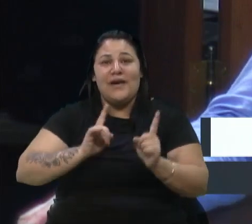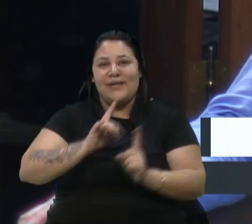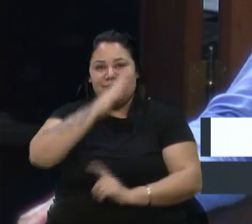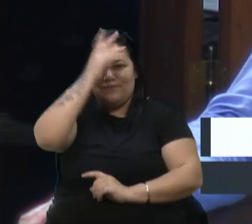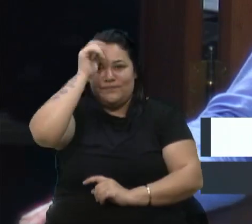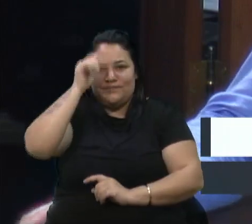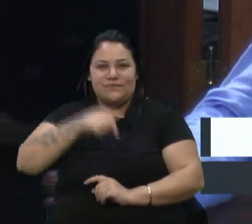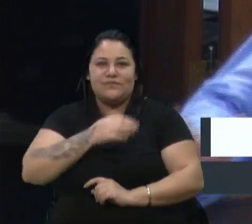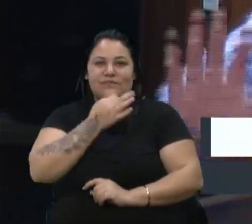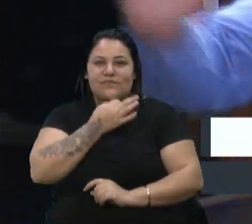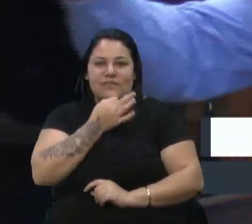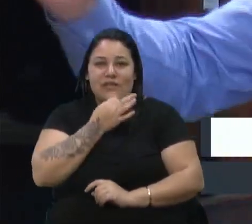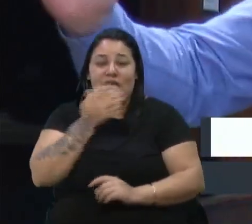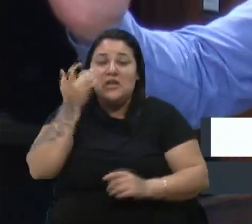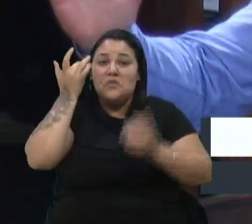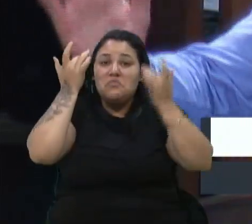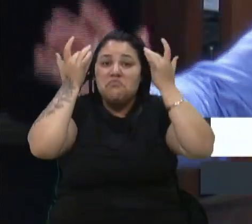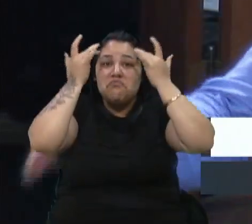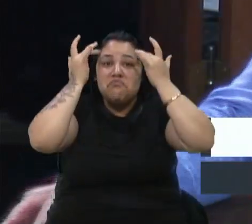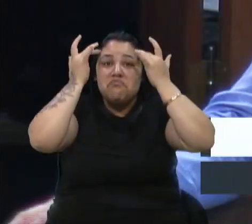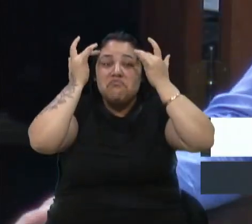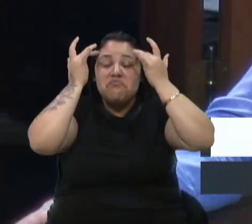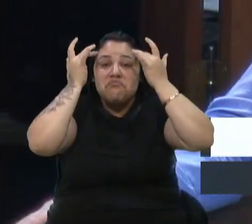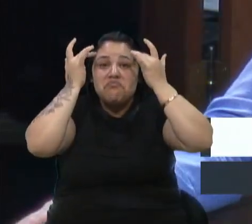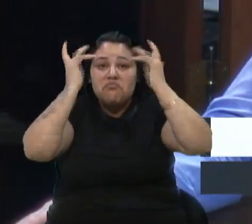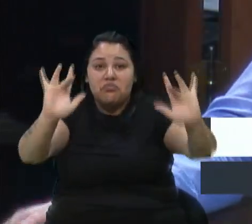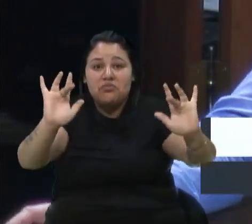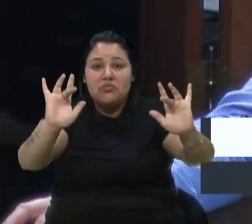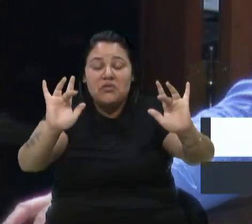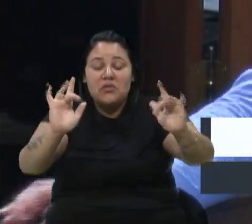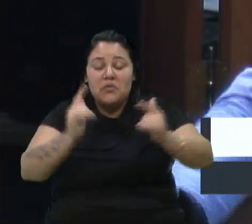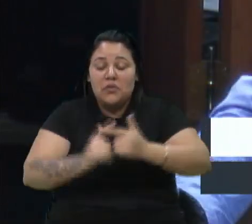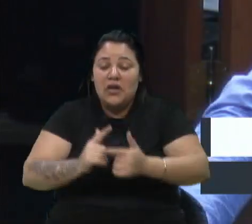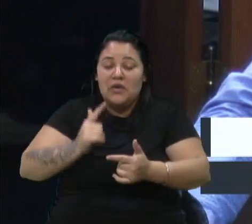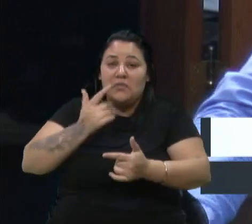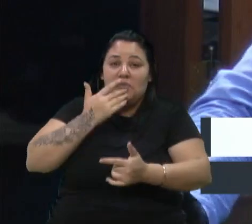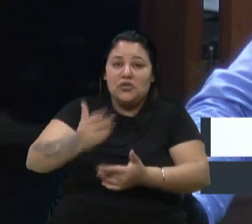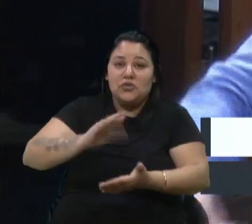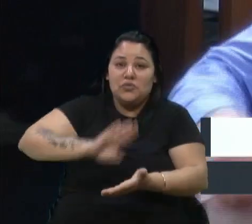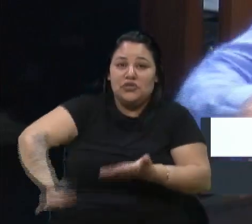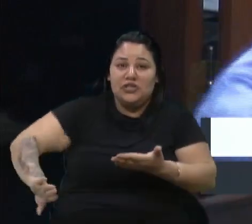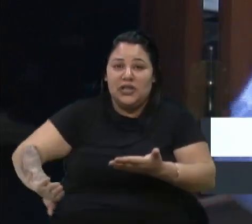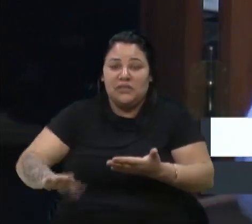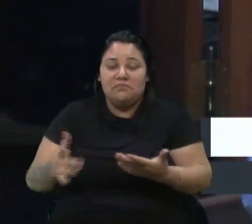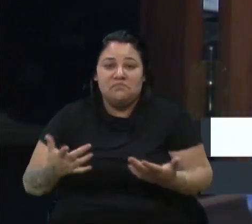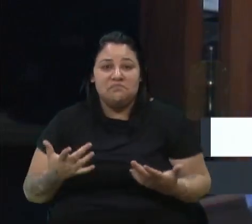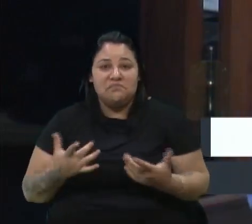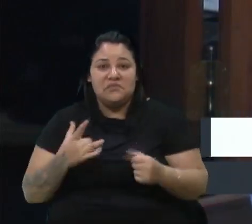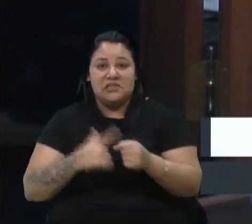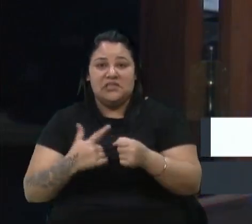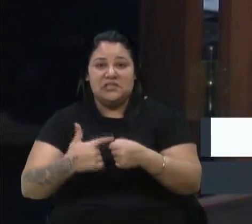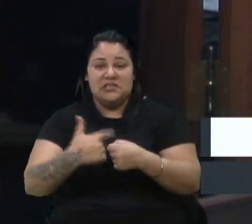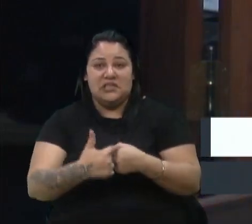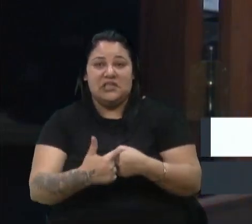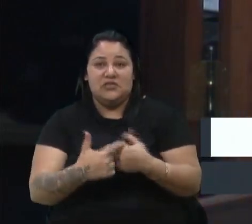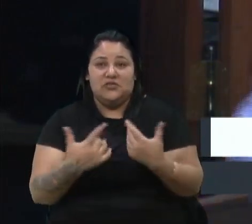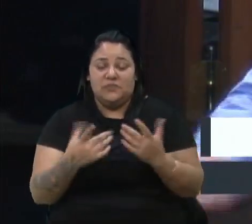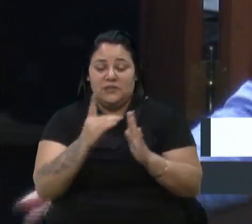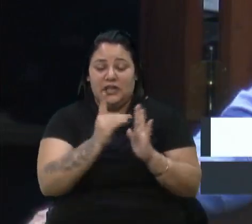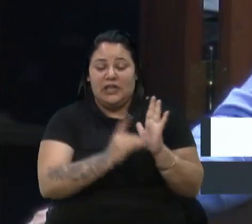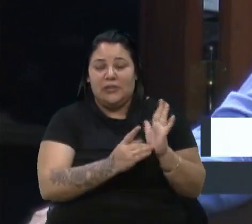Caxias, eu não sei o porquê, pediu a retirada da cidade no decreto de calamidade